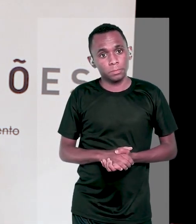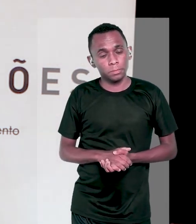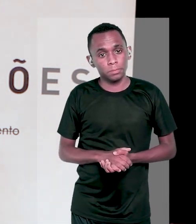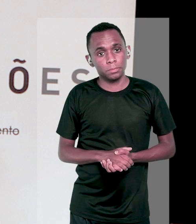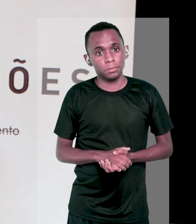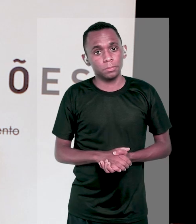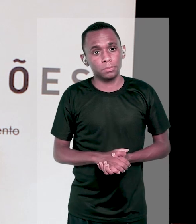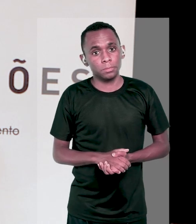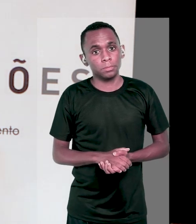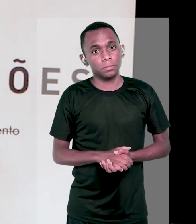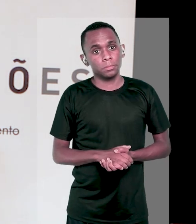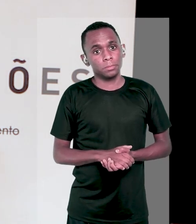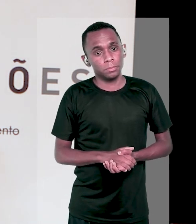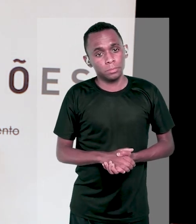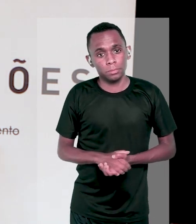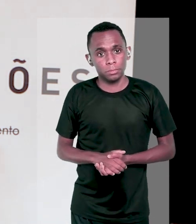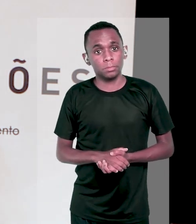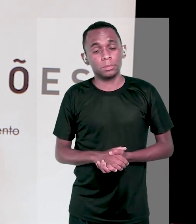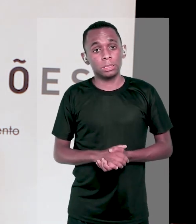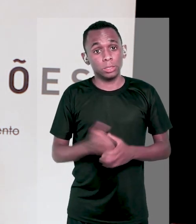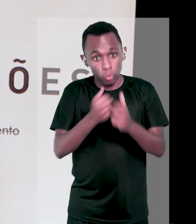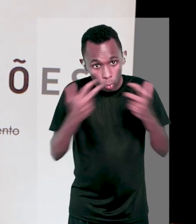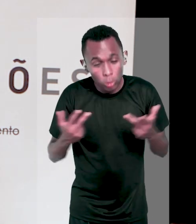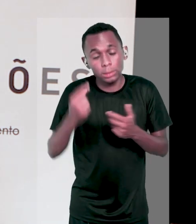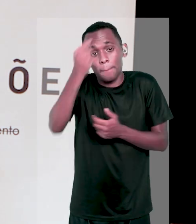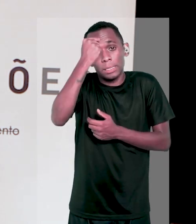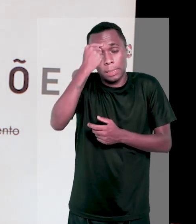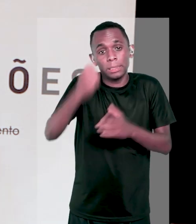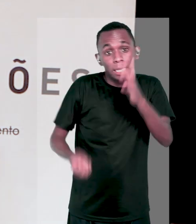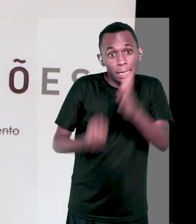os atos do pensamento e da criação artística